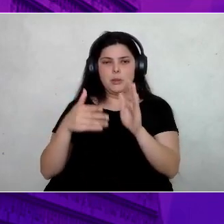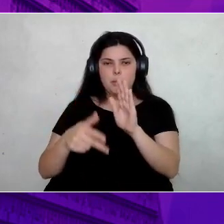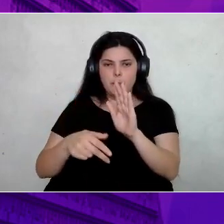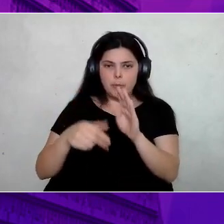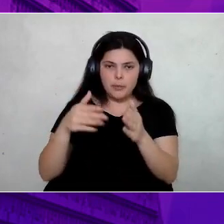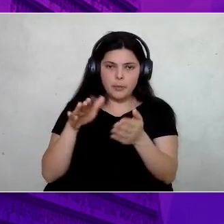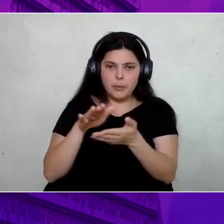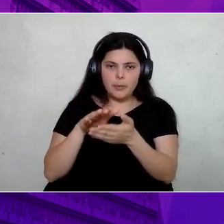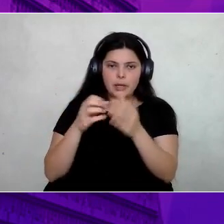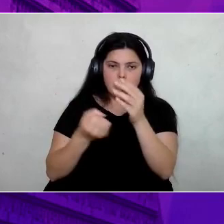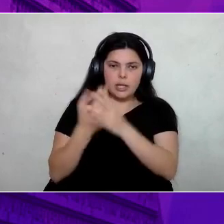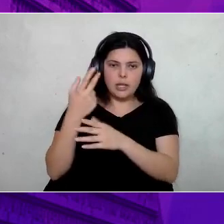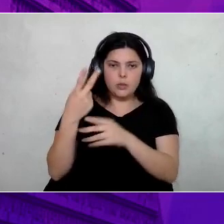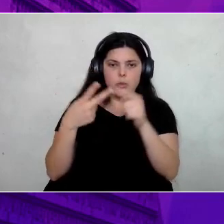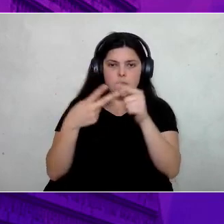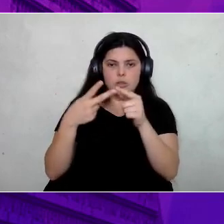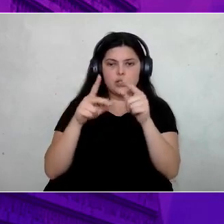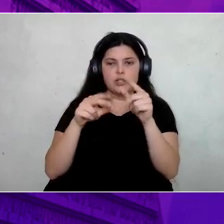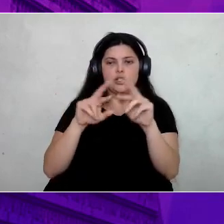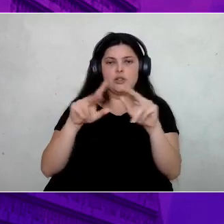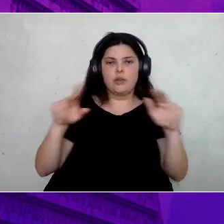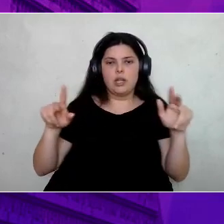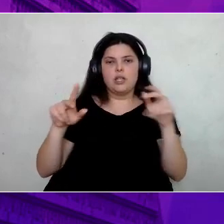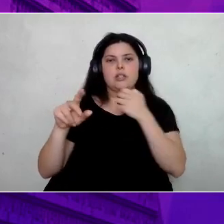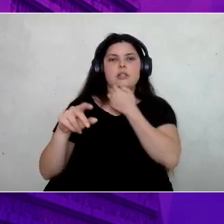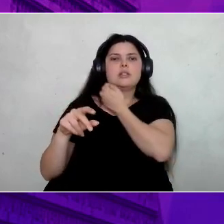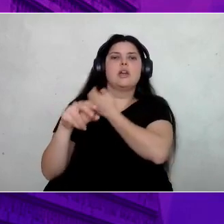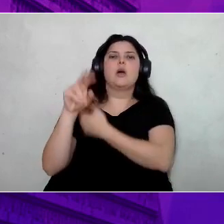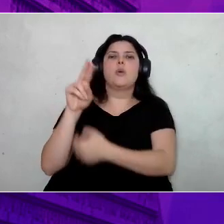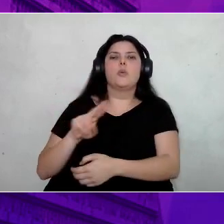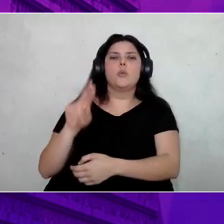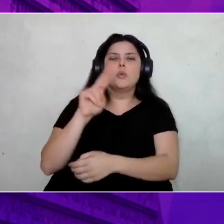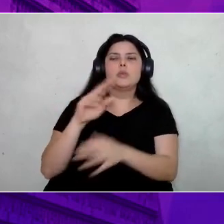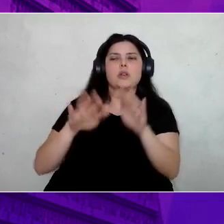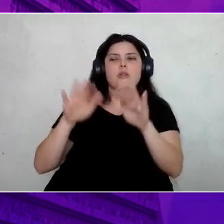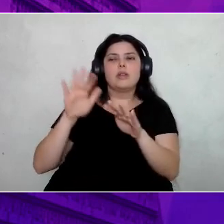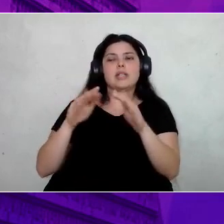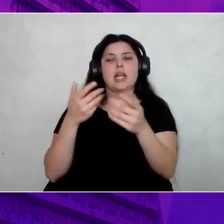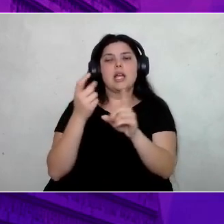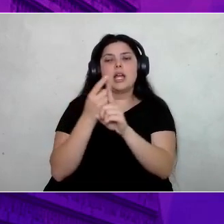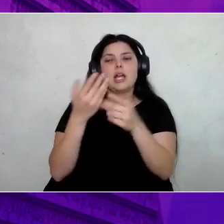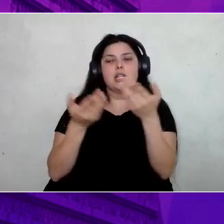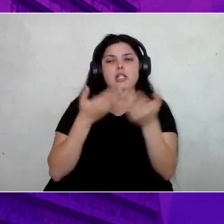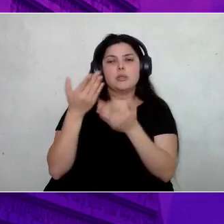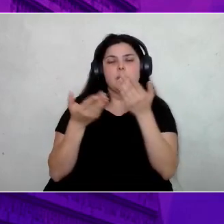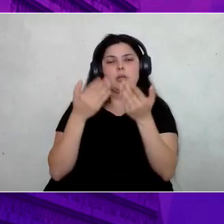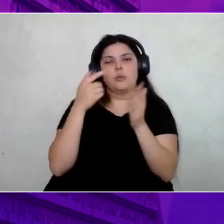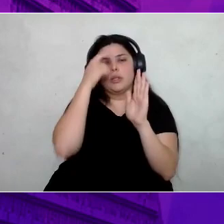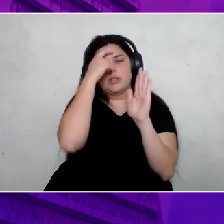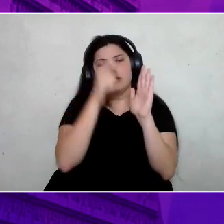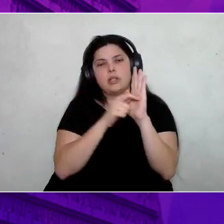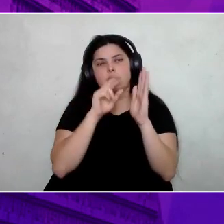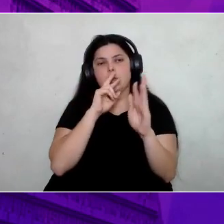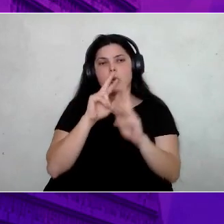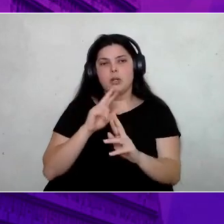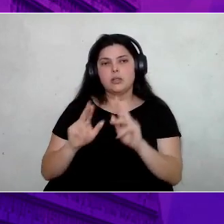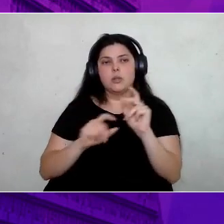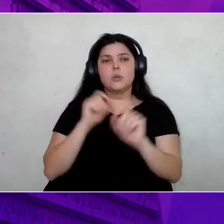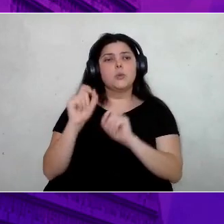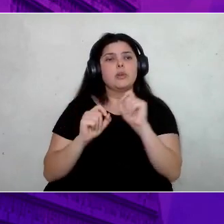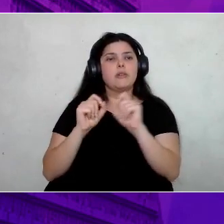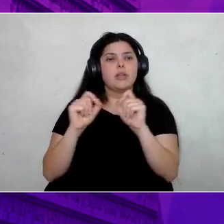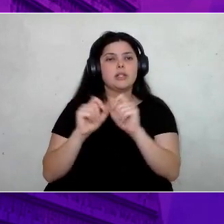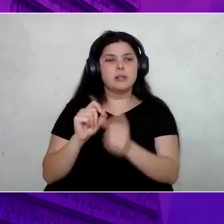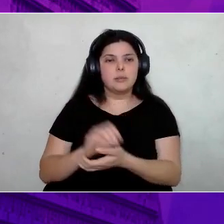relacionadas ao uso, a um eventual uso para atendimento de GenAI. E aí o que foi feito? A primeira